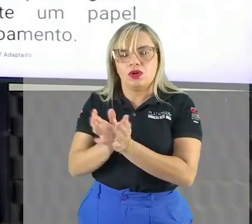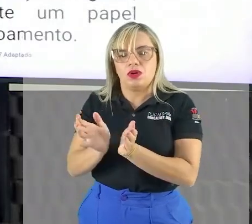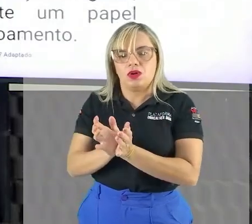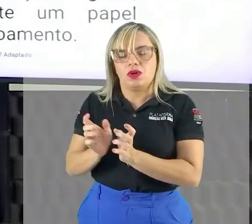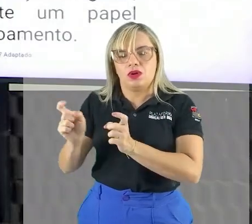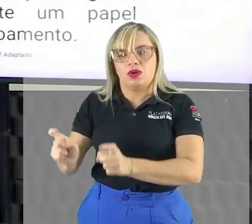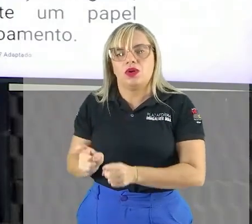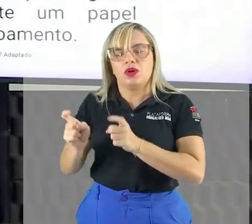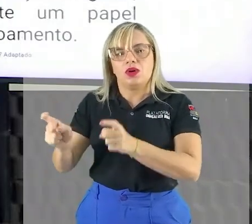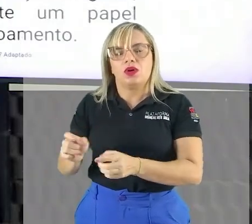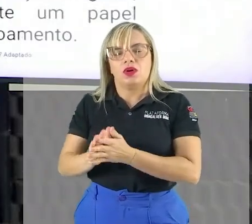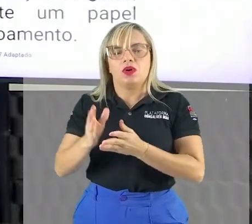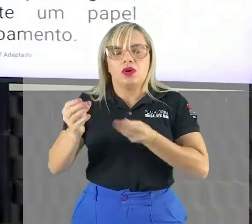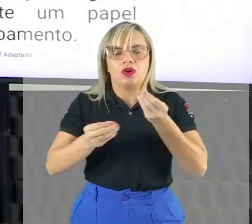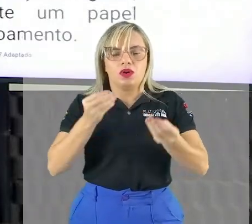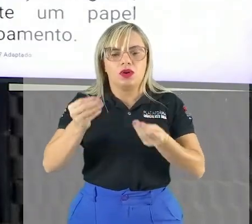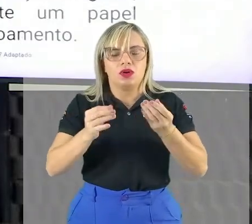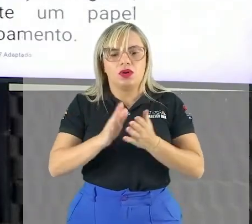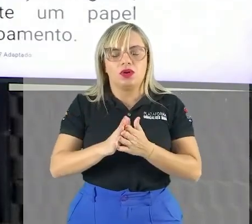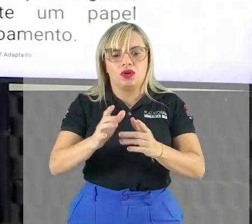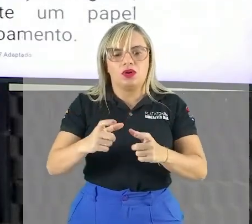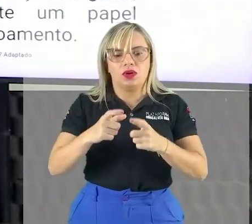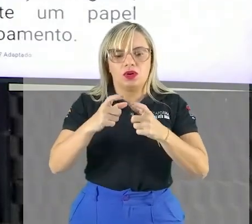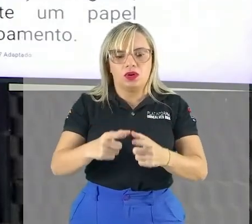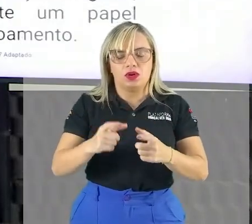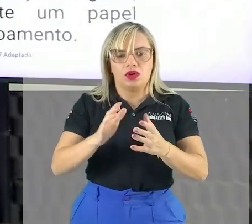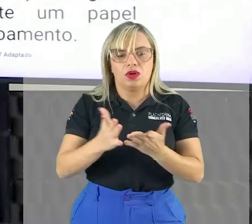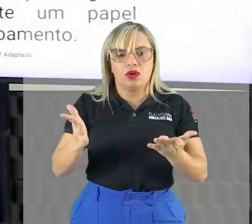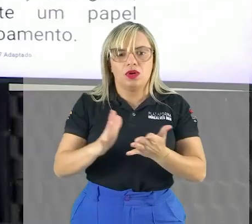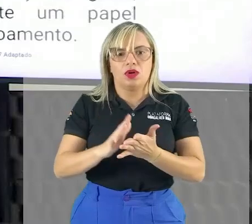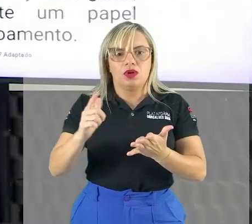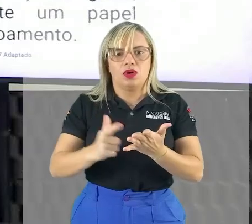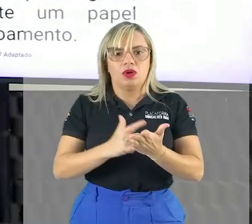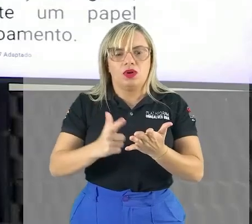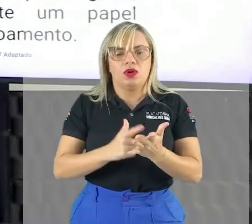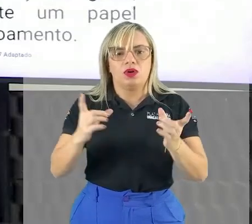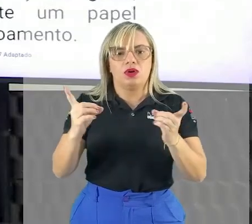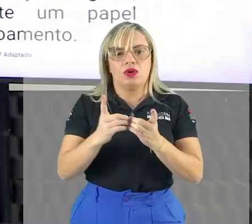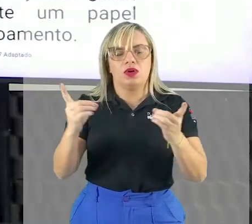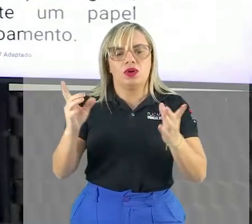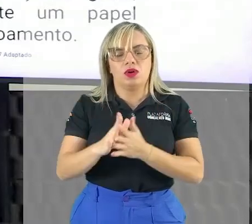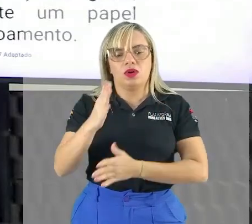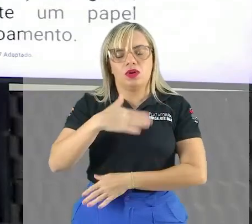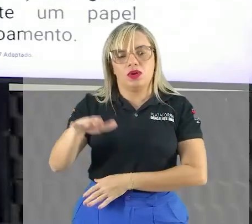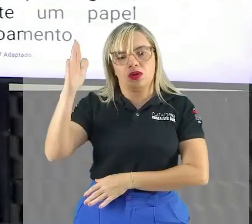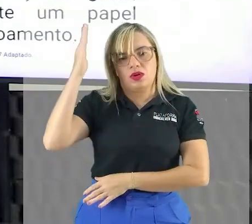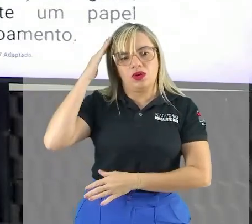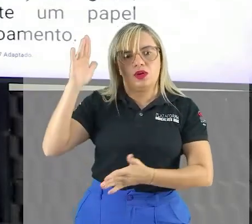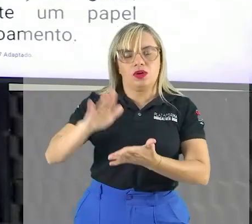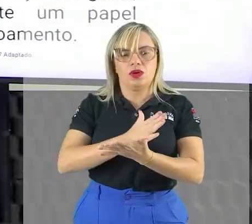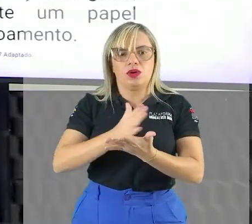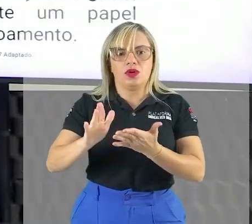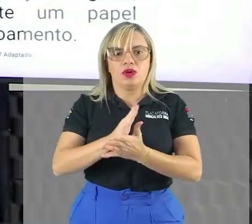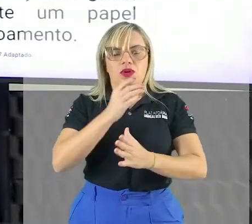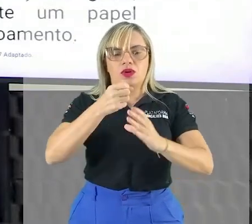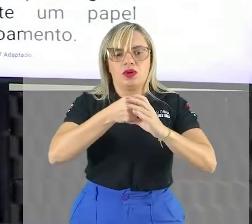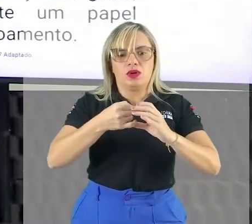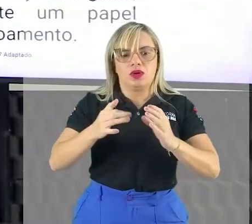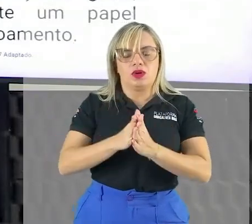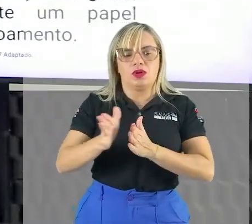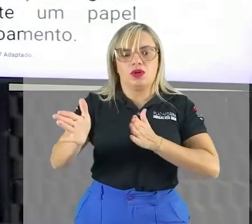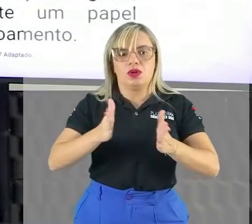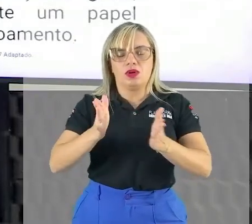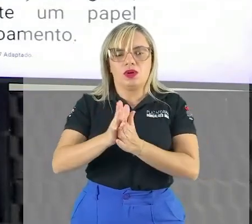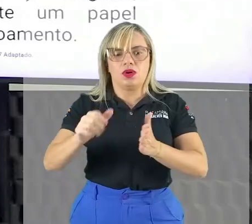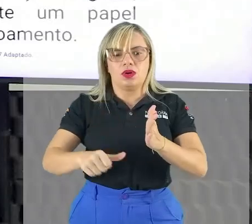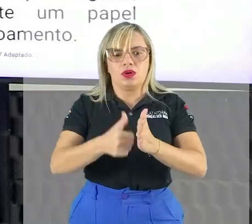como vocês vão encontrar aí nos livros didáticos. Então, entender é fundamental algumas características desse período.